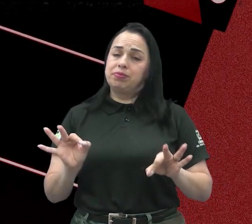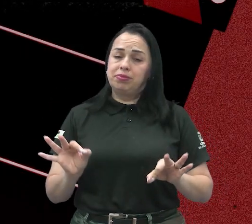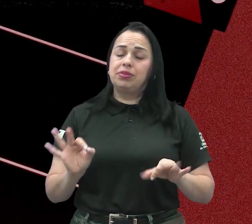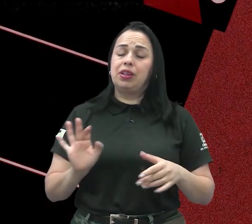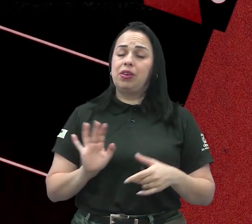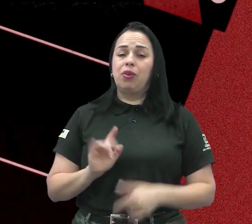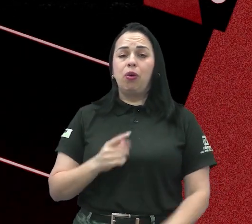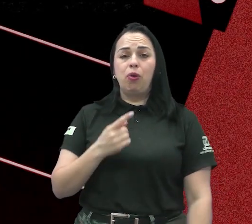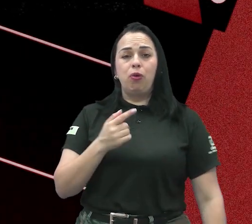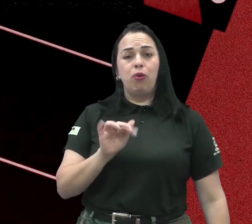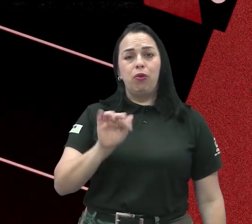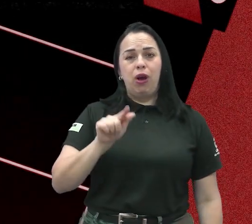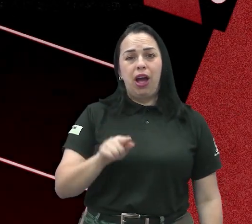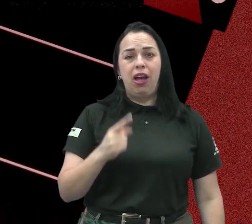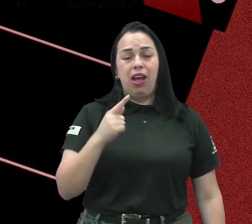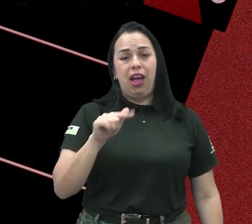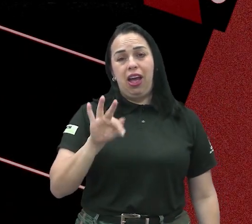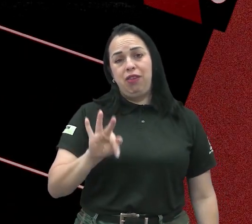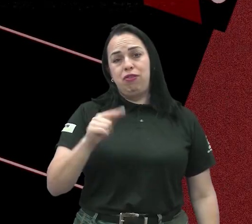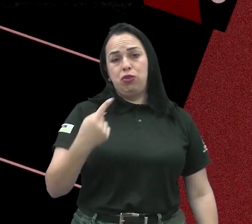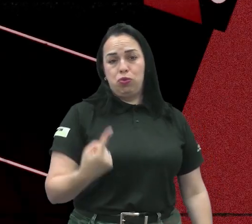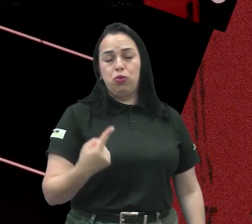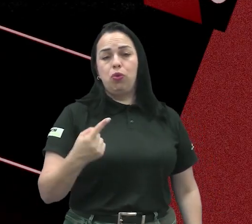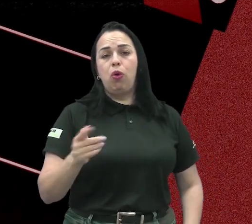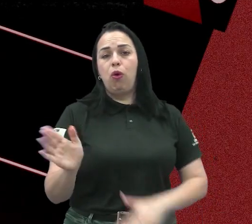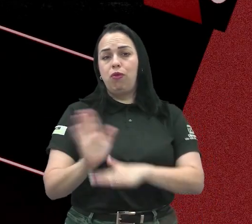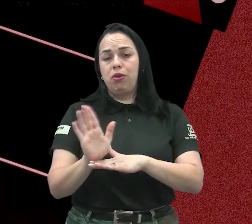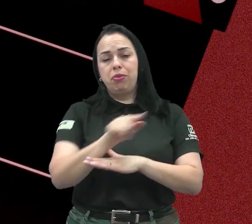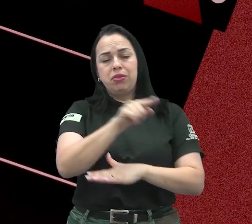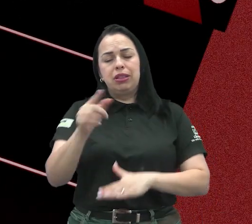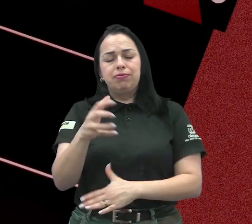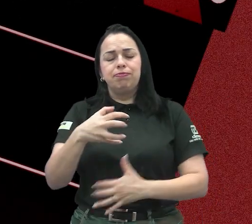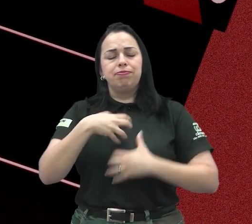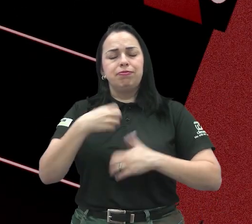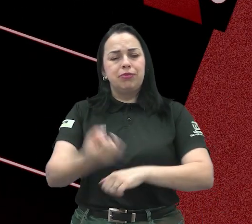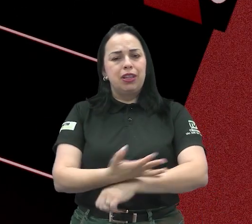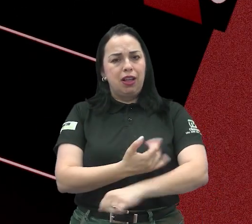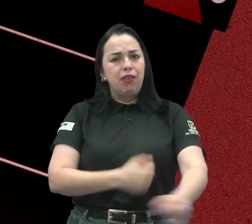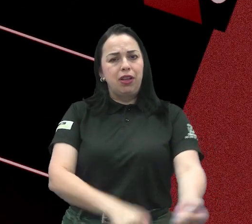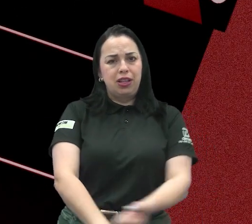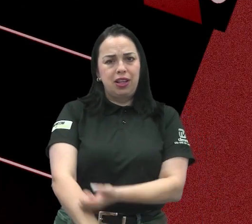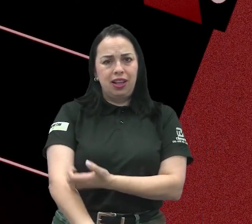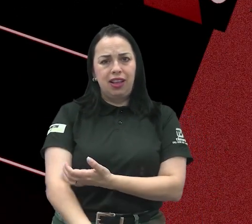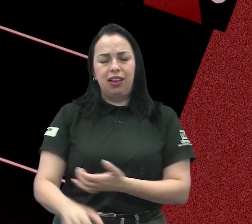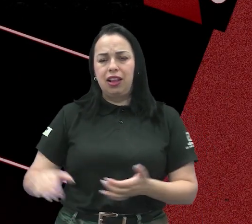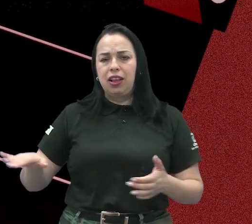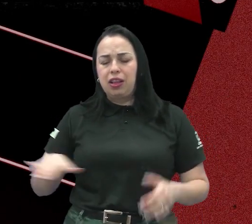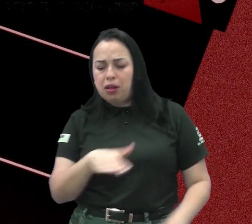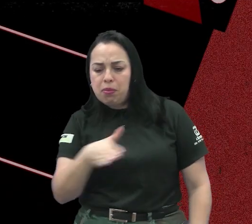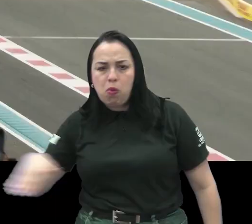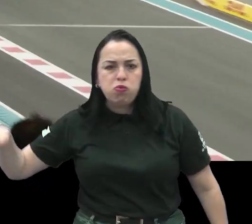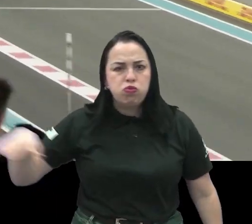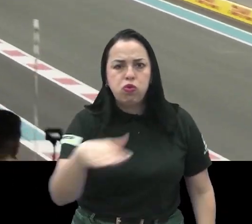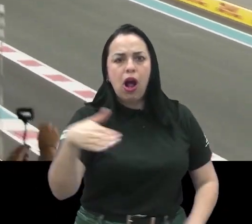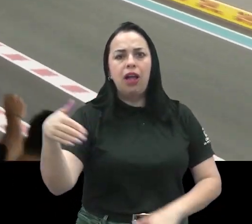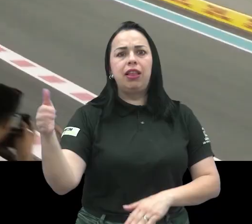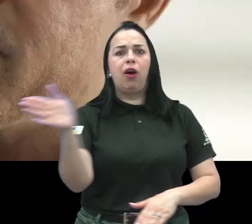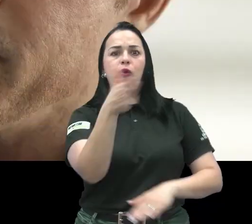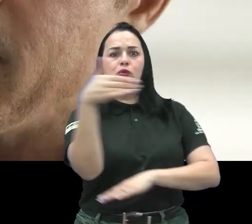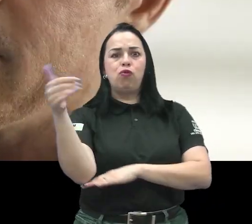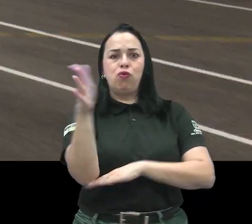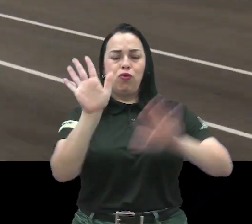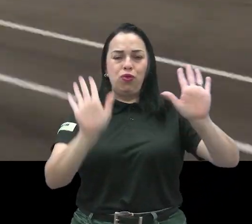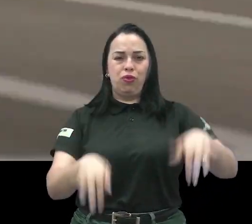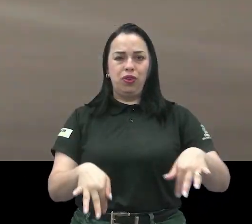resultado, F1 o filme com certeza emociona a todos, desde a largada até a bandeirada final. I will take that